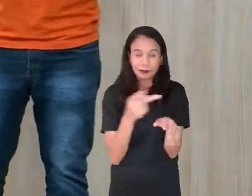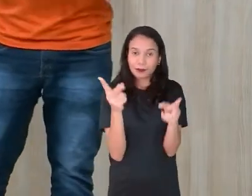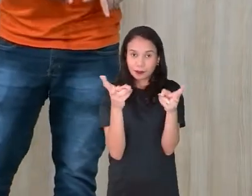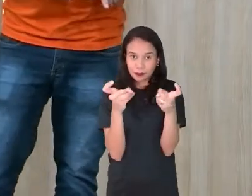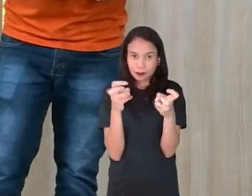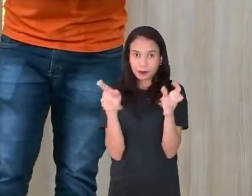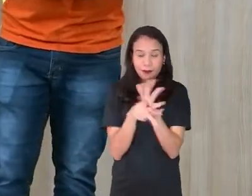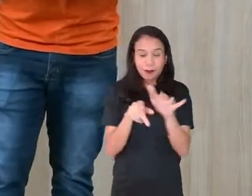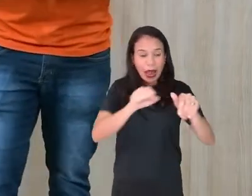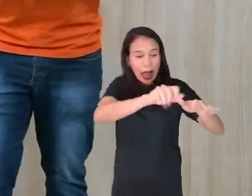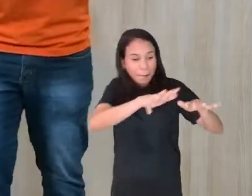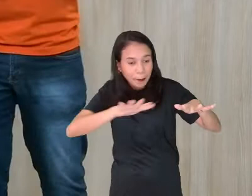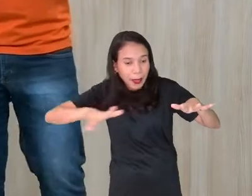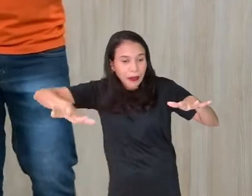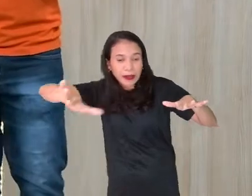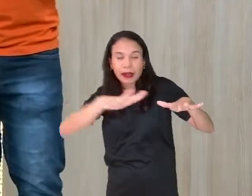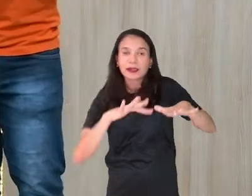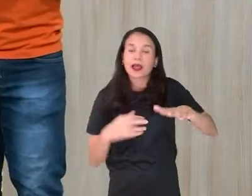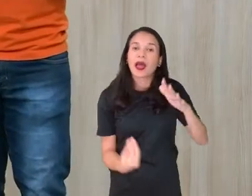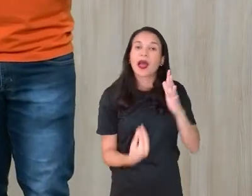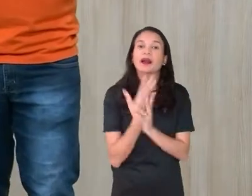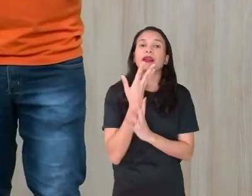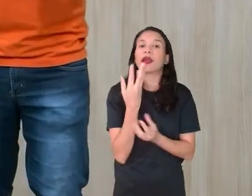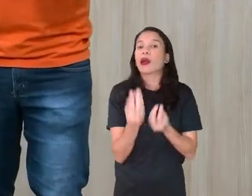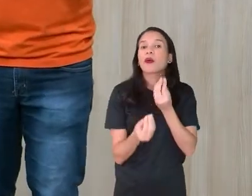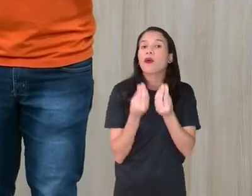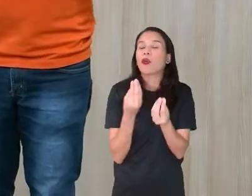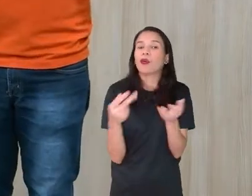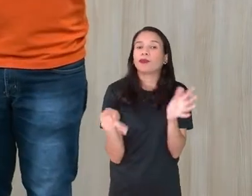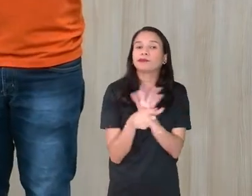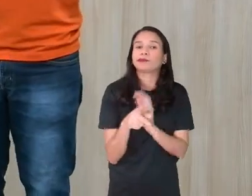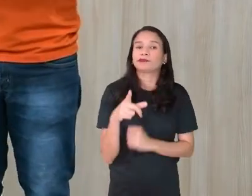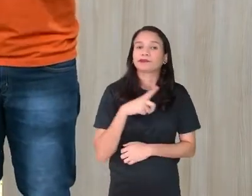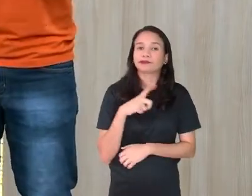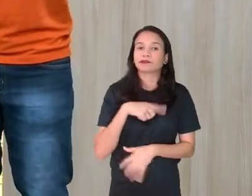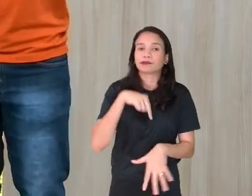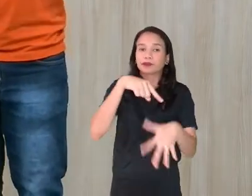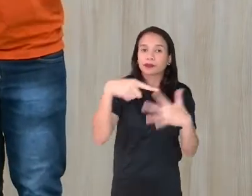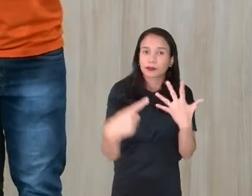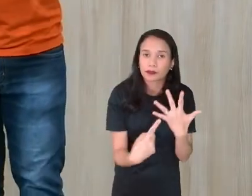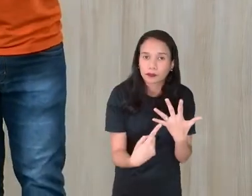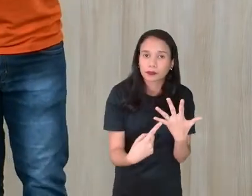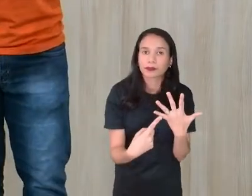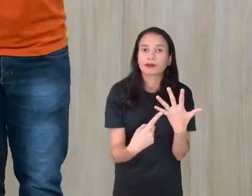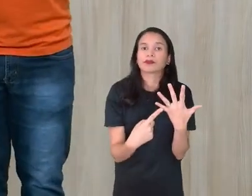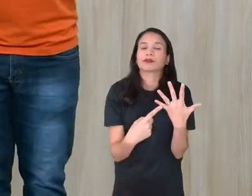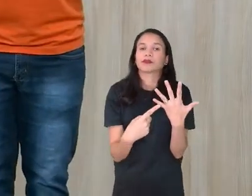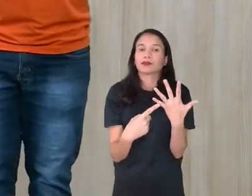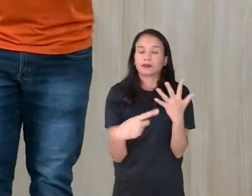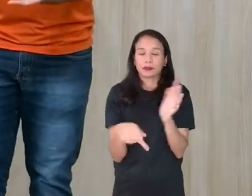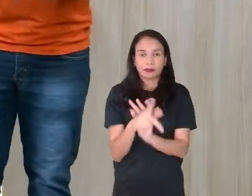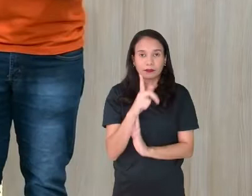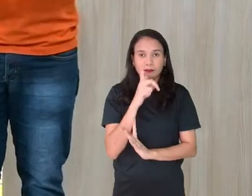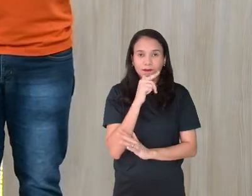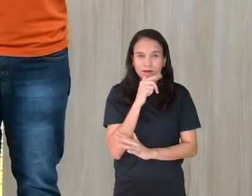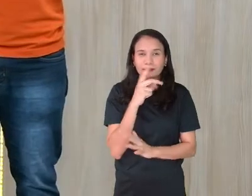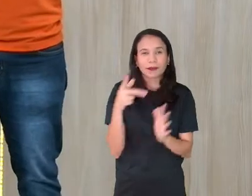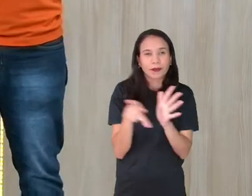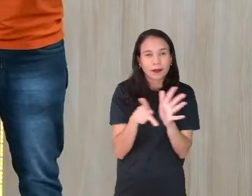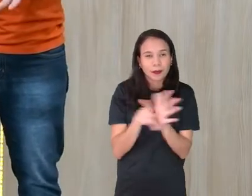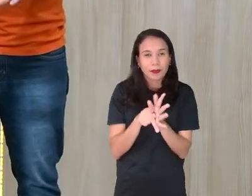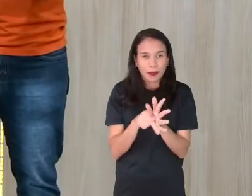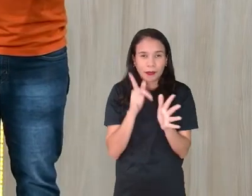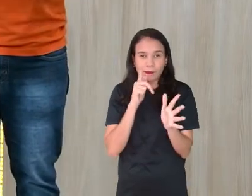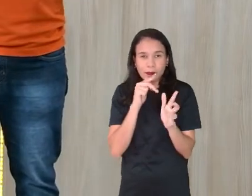a planície ela é originada a partir de algum elemento aquático, né, algum